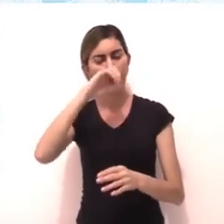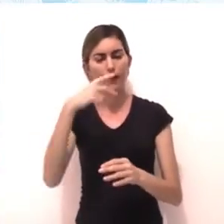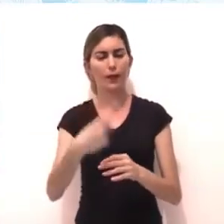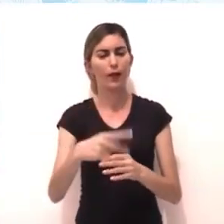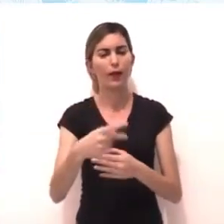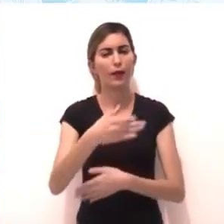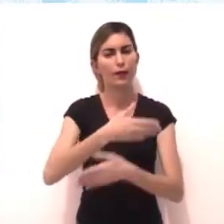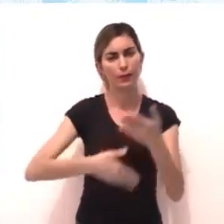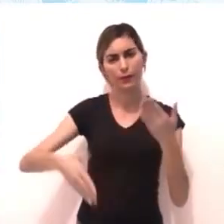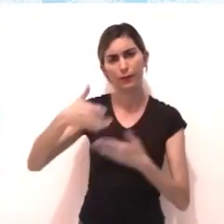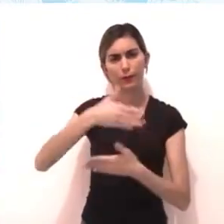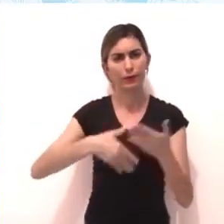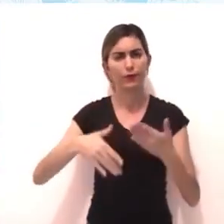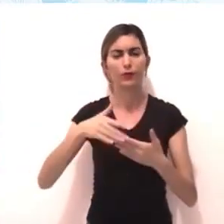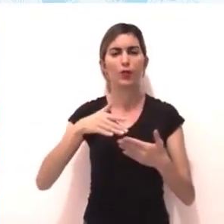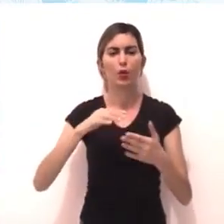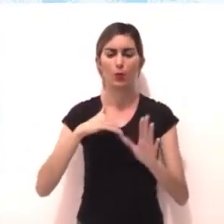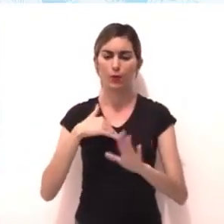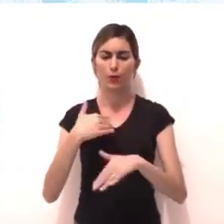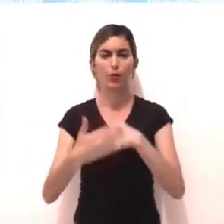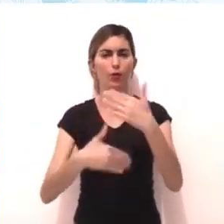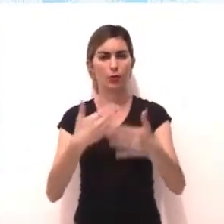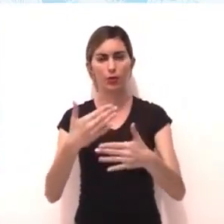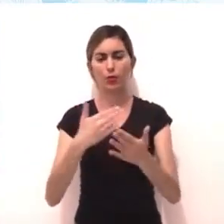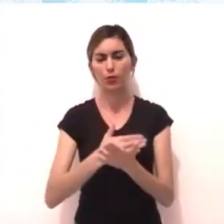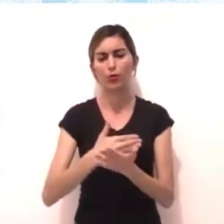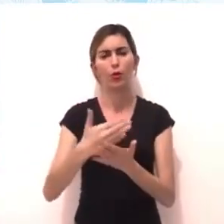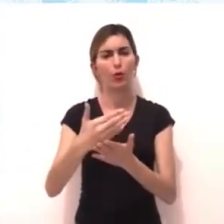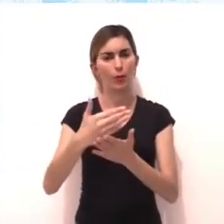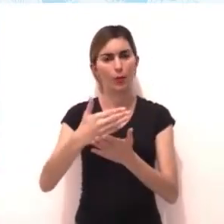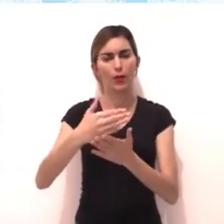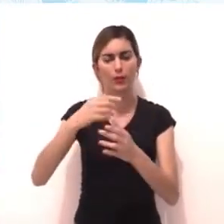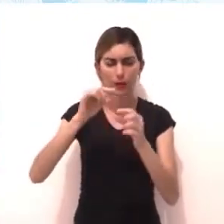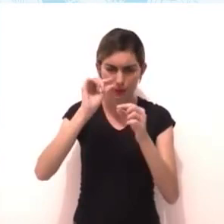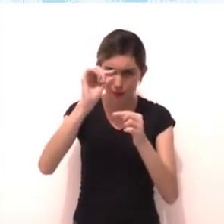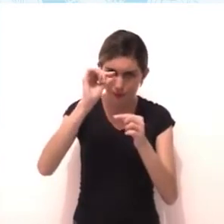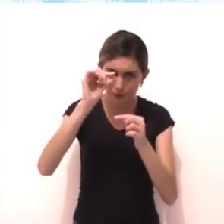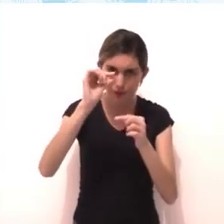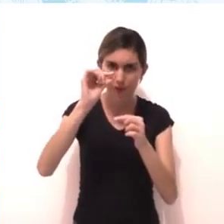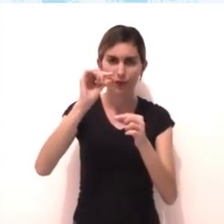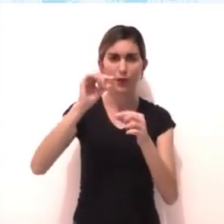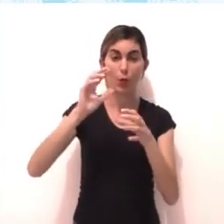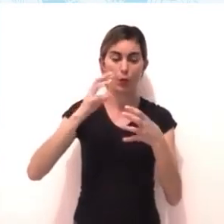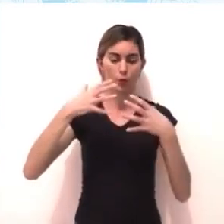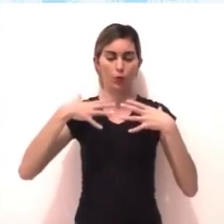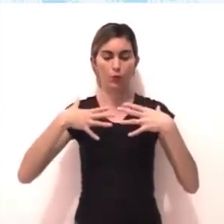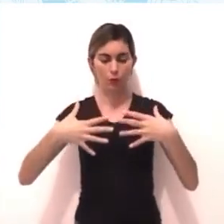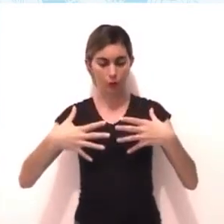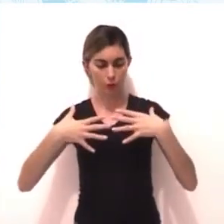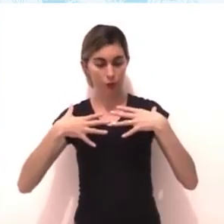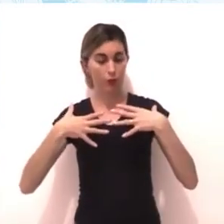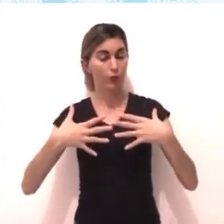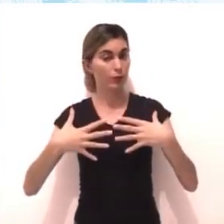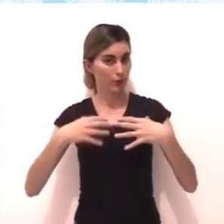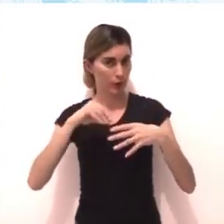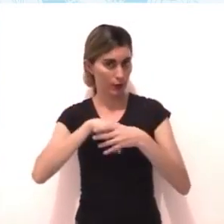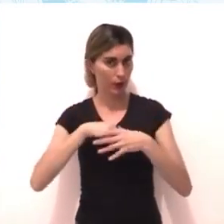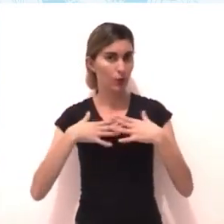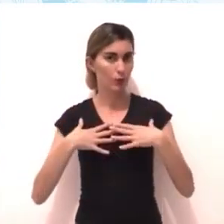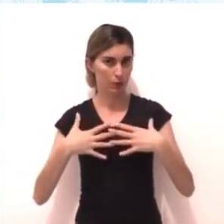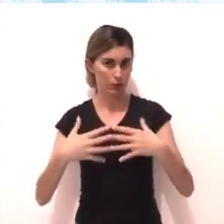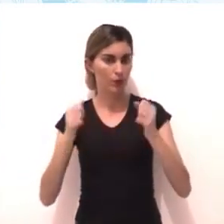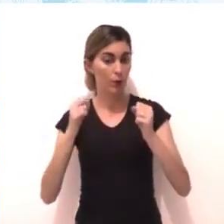ela envolve um processo que começa no macro, que começa no pulmão, naquilo que a gente